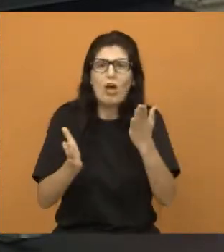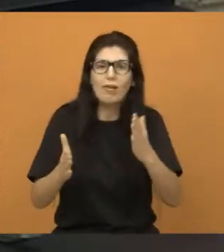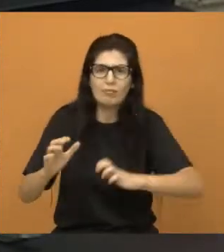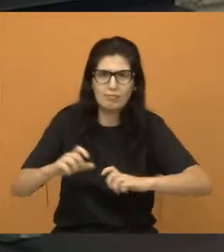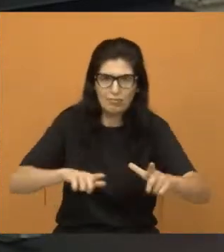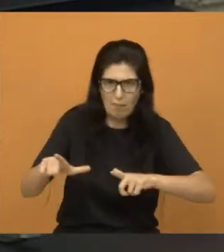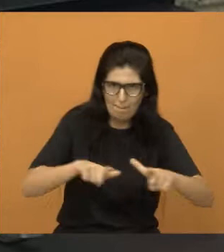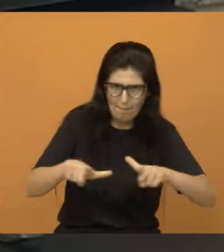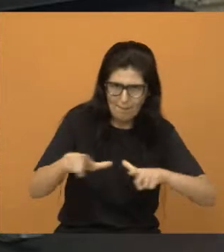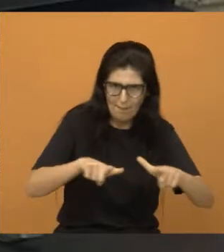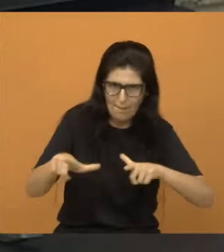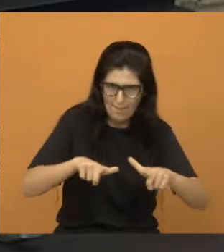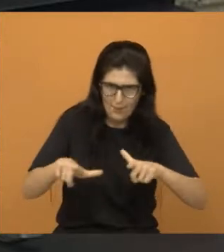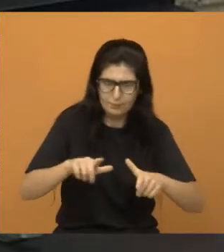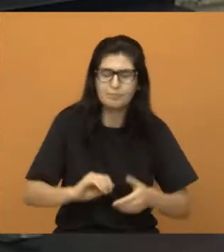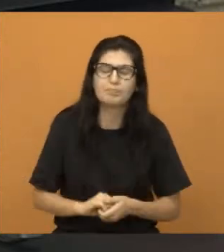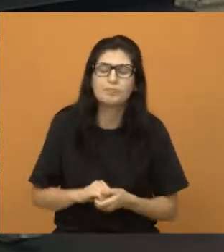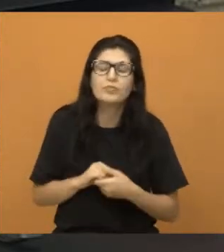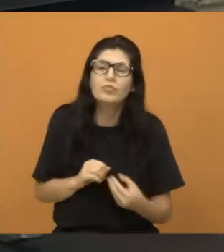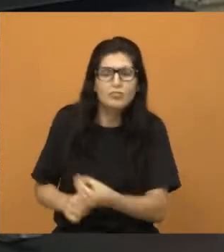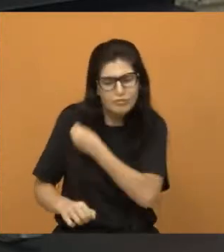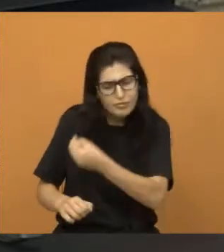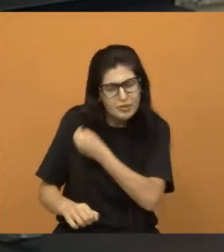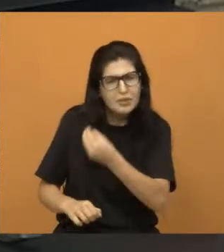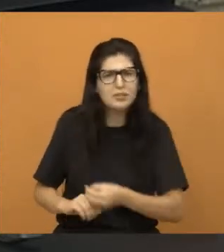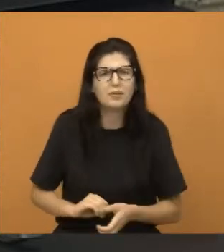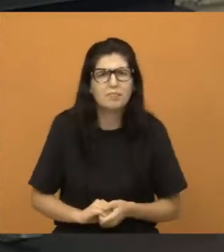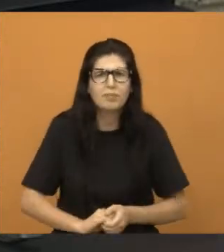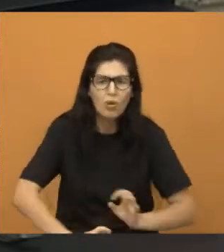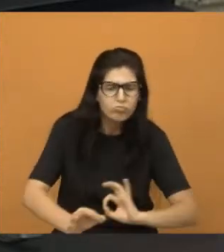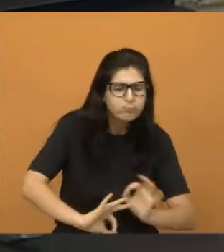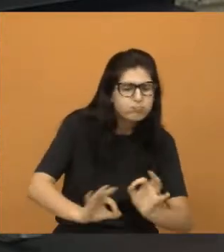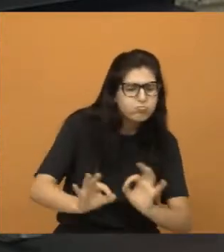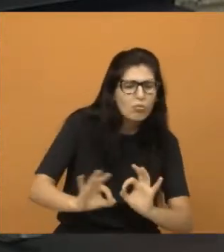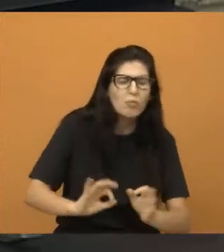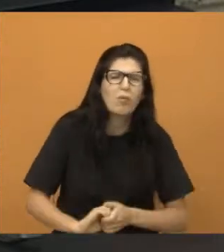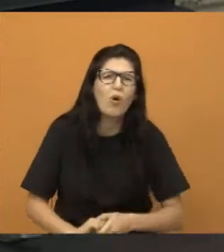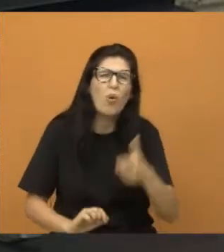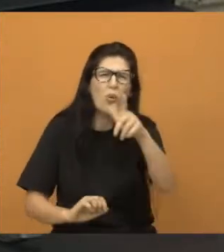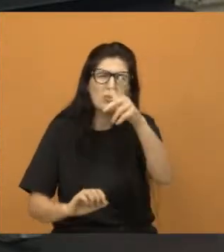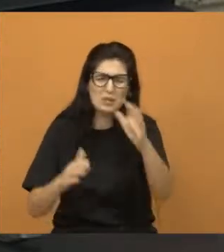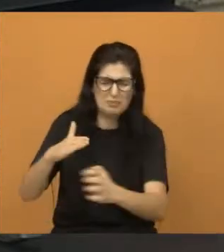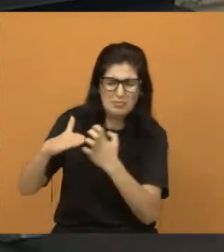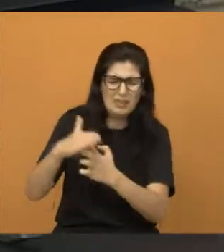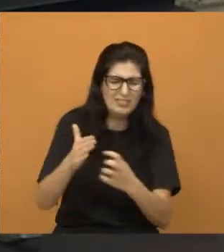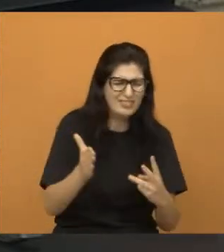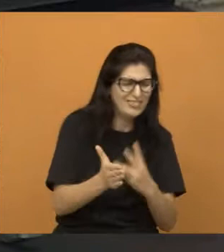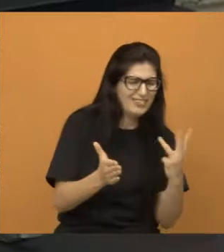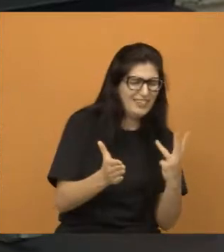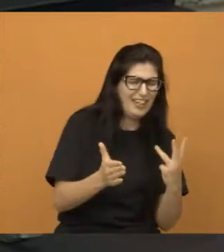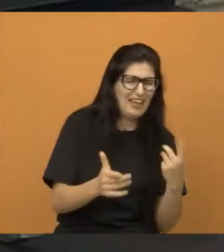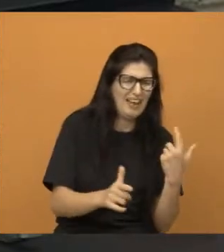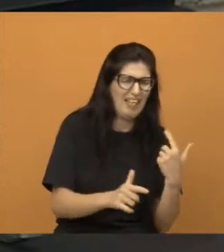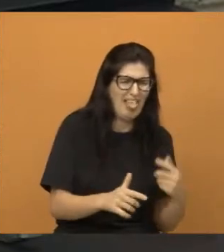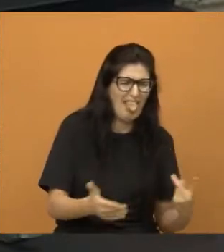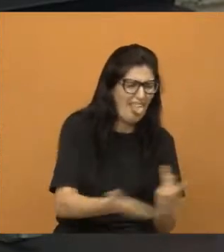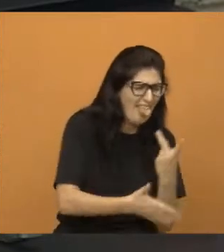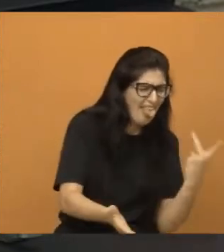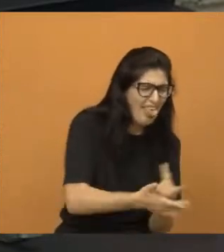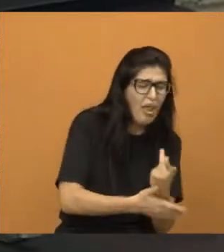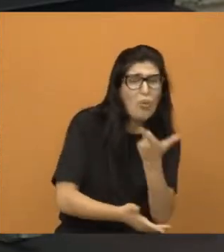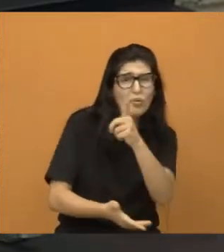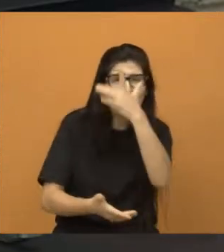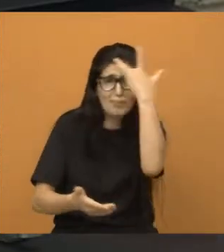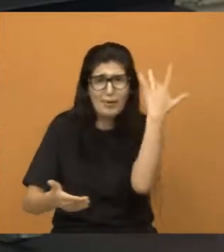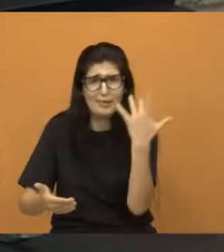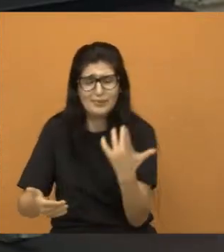vezes, arrumam, né? Desculpa a expressão, as cagadas das terceirizadas. Né? E não está valorizando os funcionários